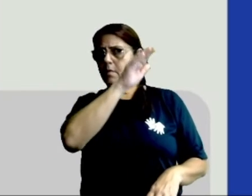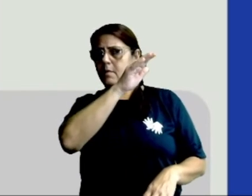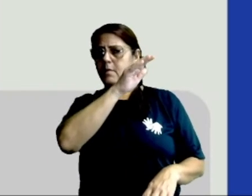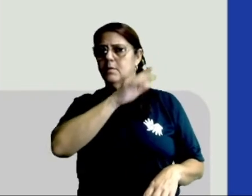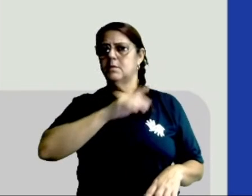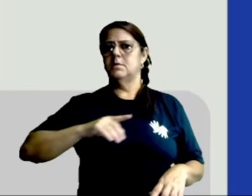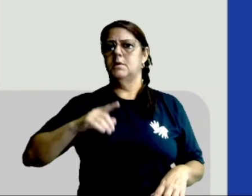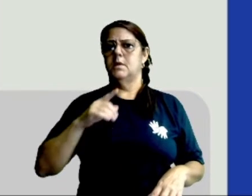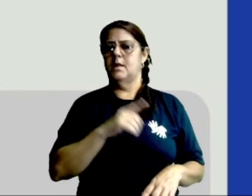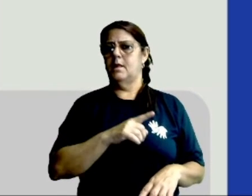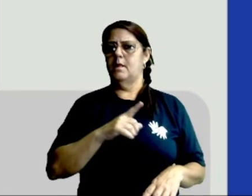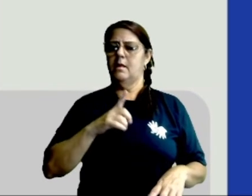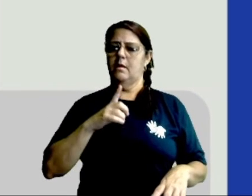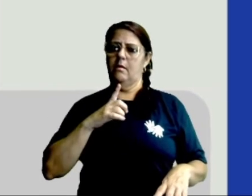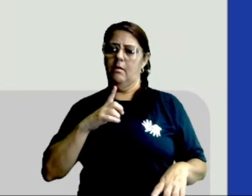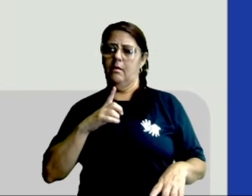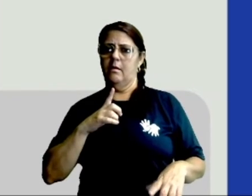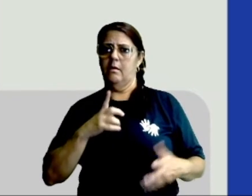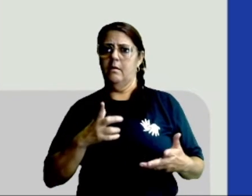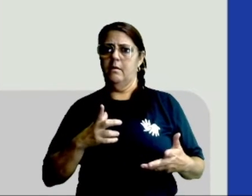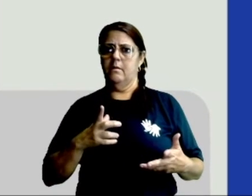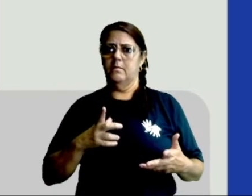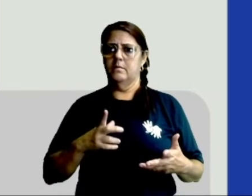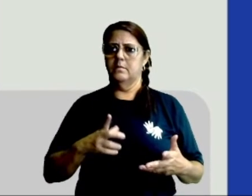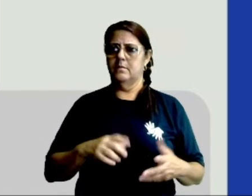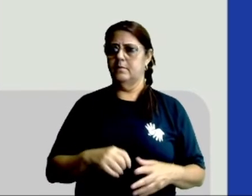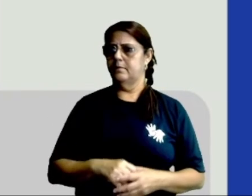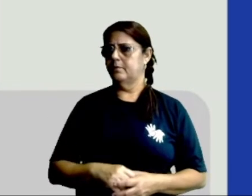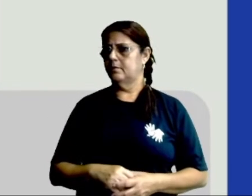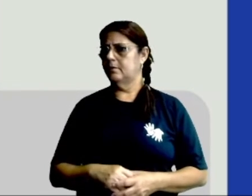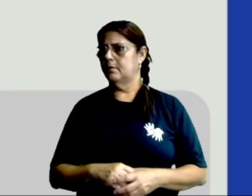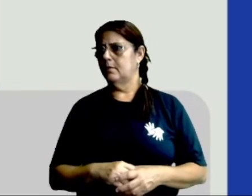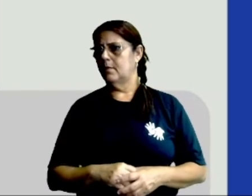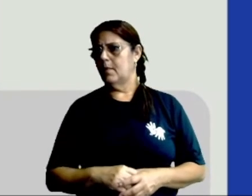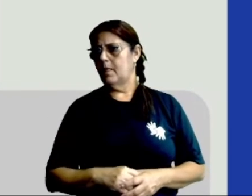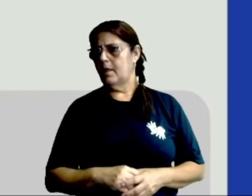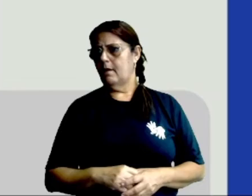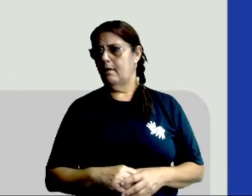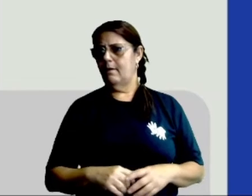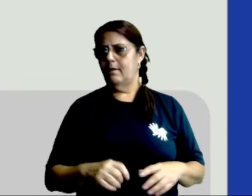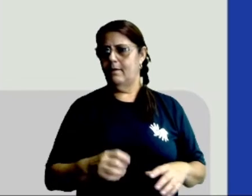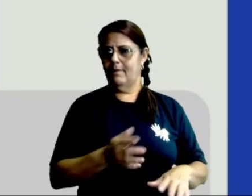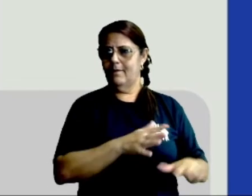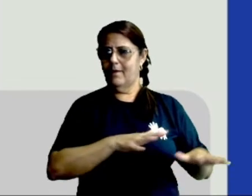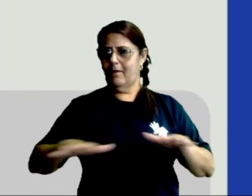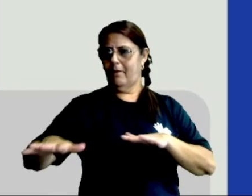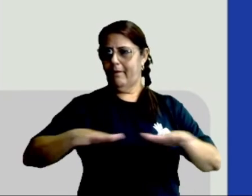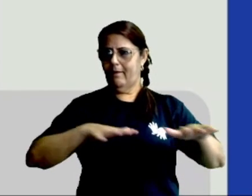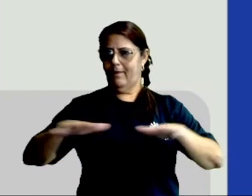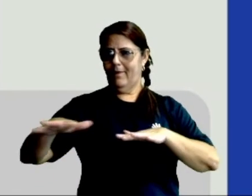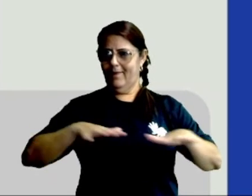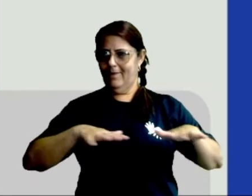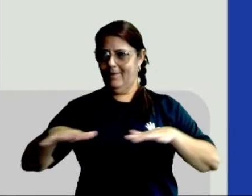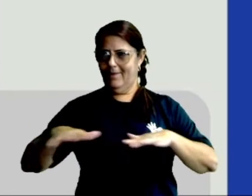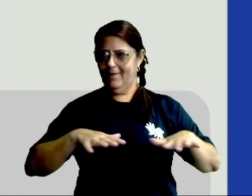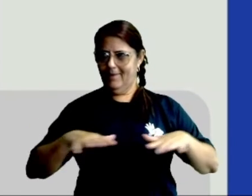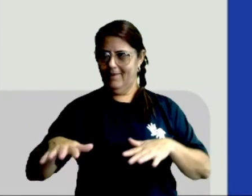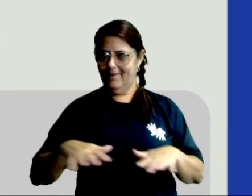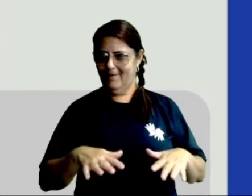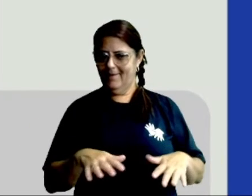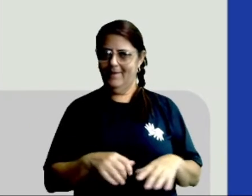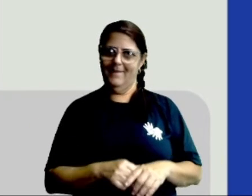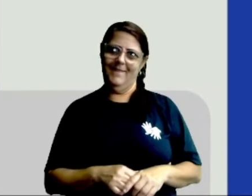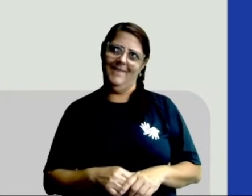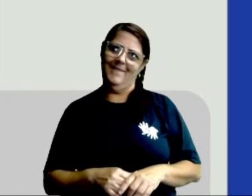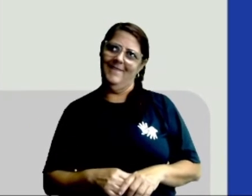As aulas de tectonismo, tectonia de placas, o encontro de placas tectônicas, elas convergem, né? Elas vão